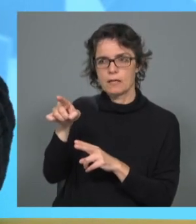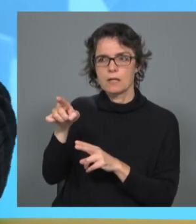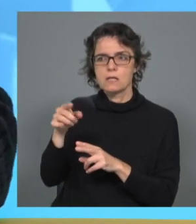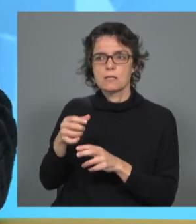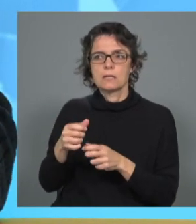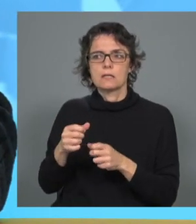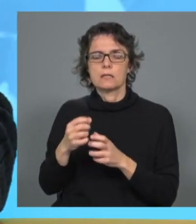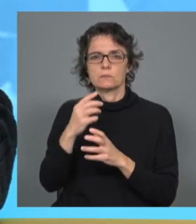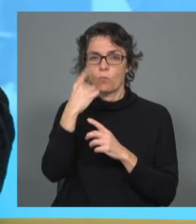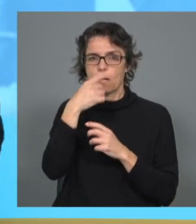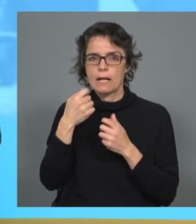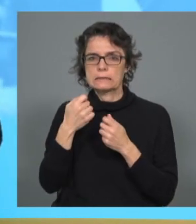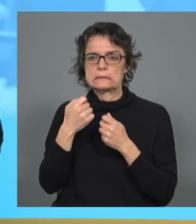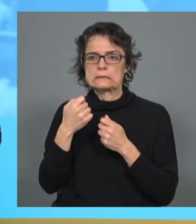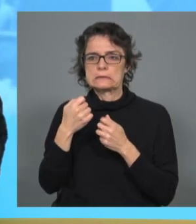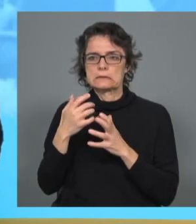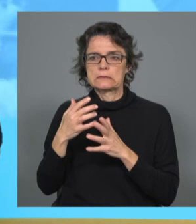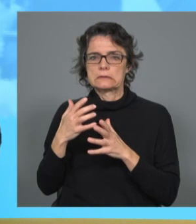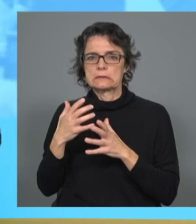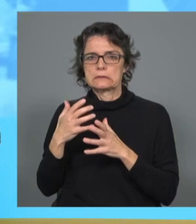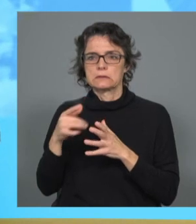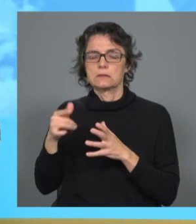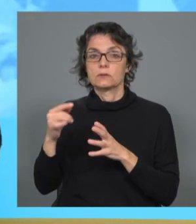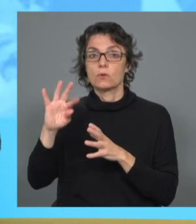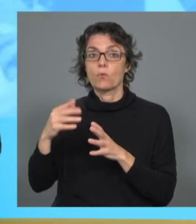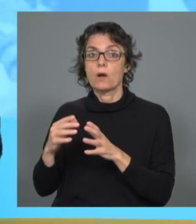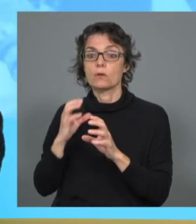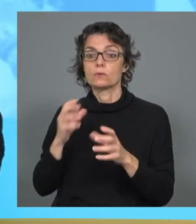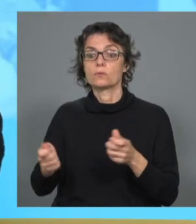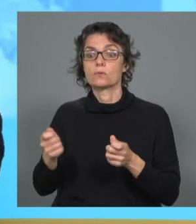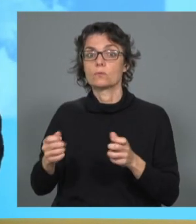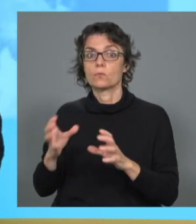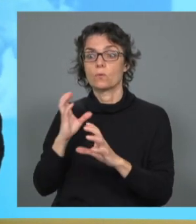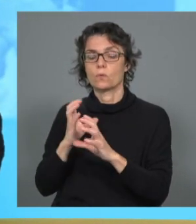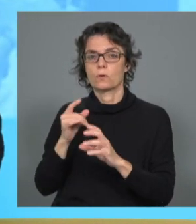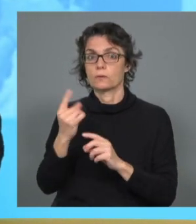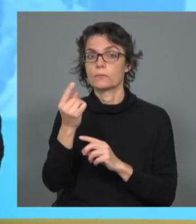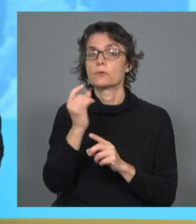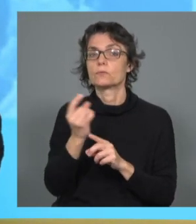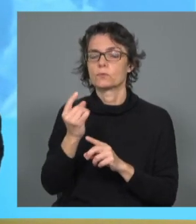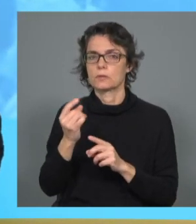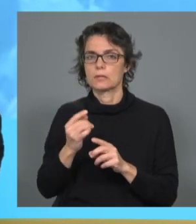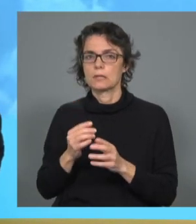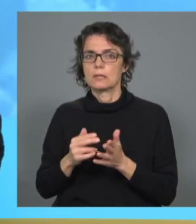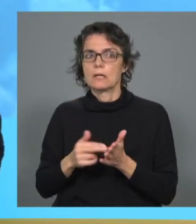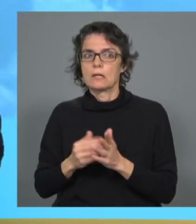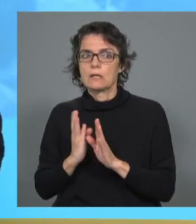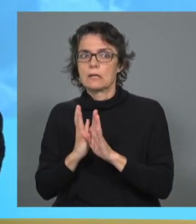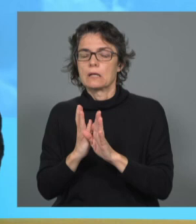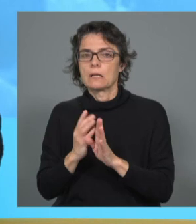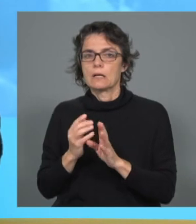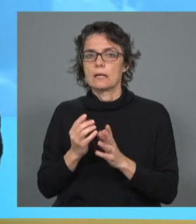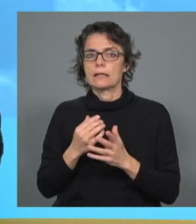autocarro. Talvez por duas razões. Primeiro, o medo de serem rejeitados ali à entrada do